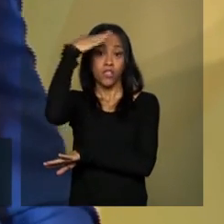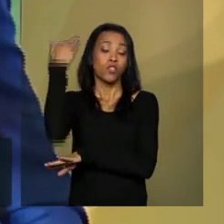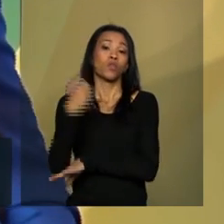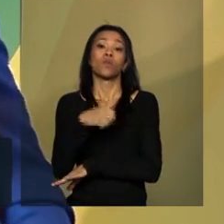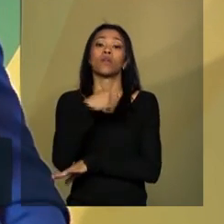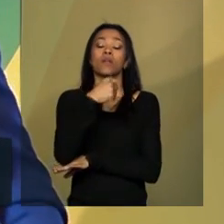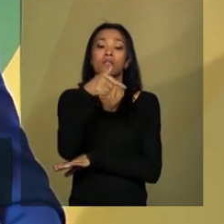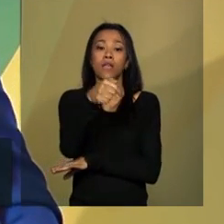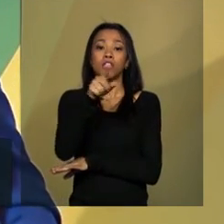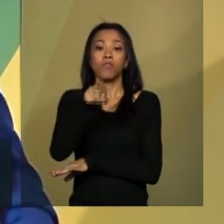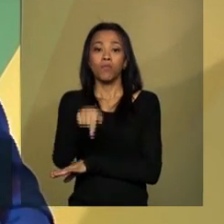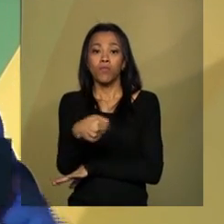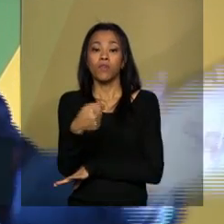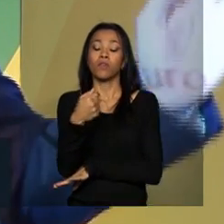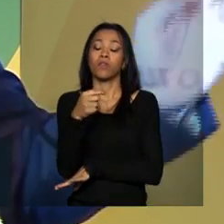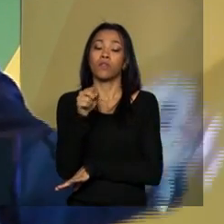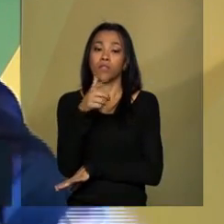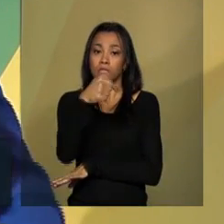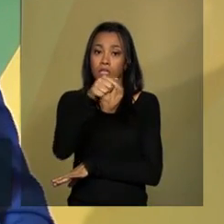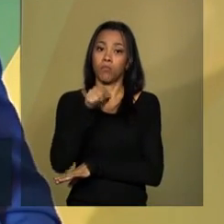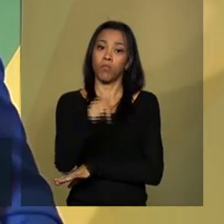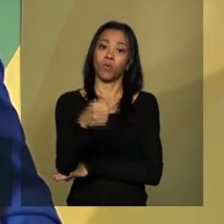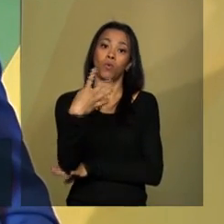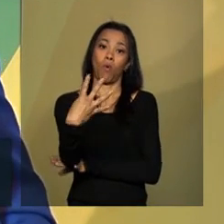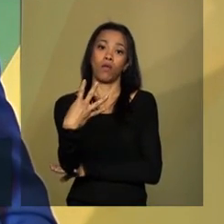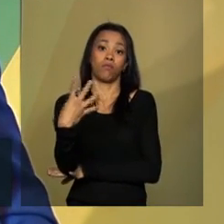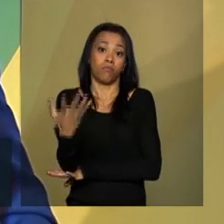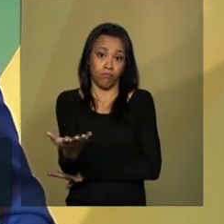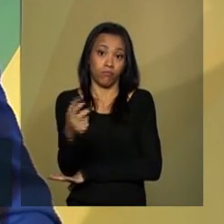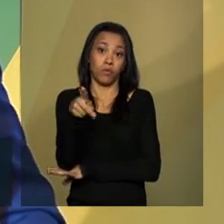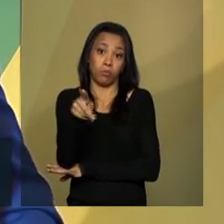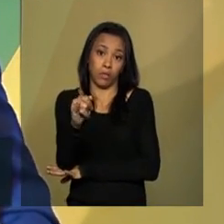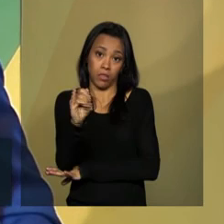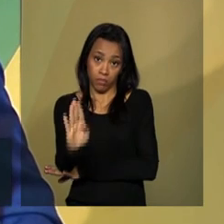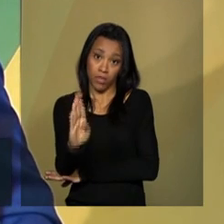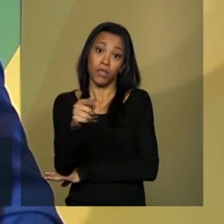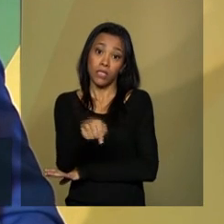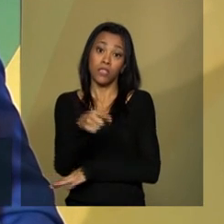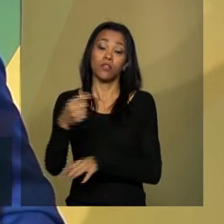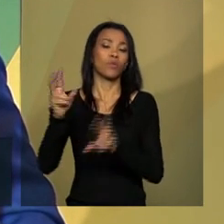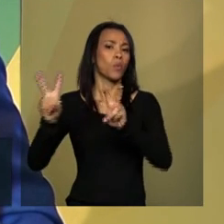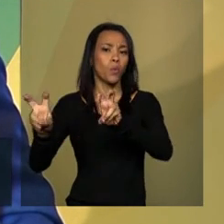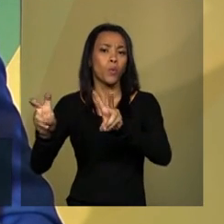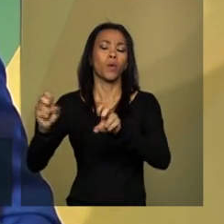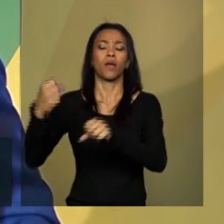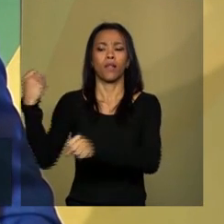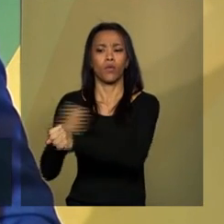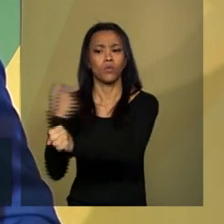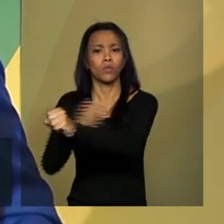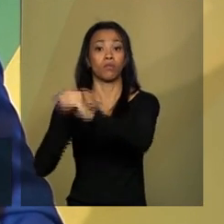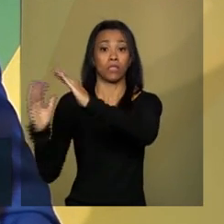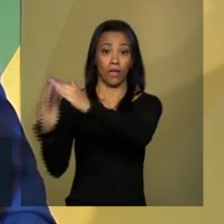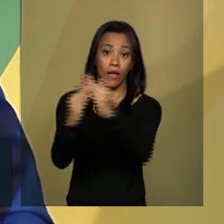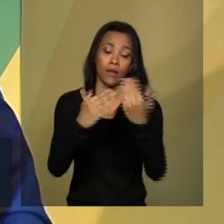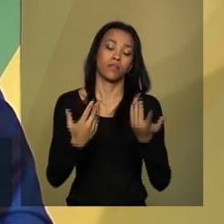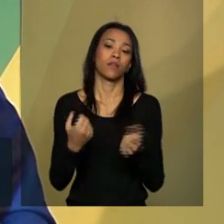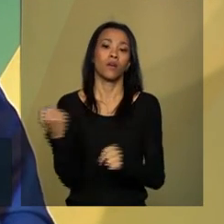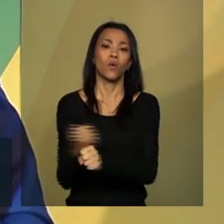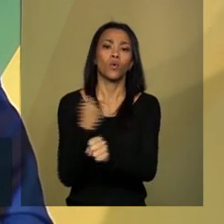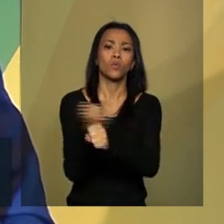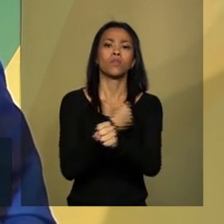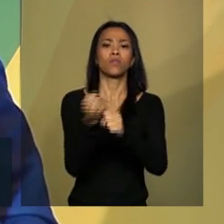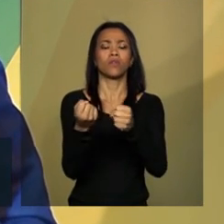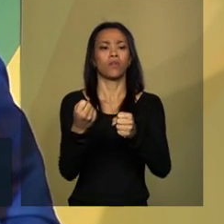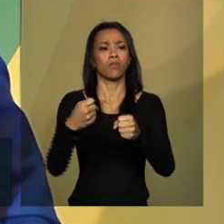7,4% do PIB, mas quando nós vamos para a construção civil, isso inclui tanto a infraestrutura quanto a habitação, a taxa de